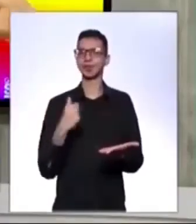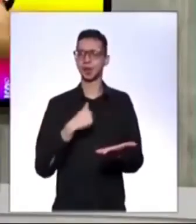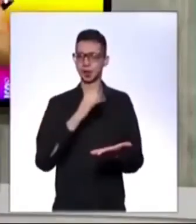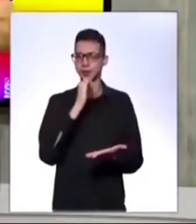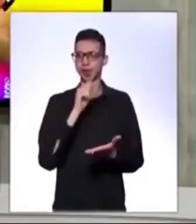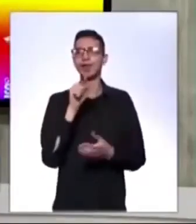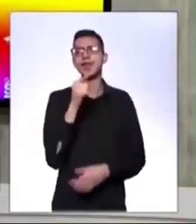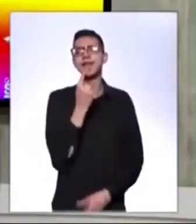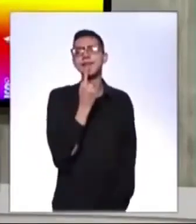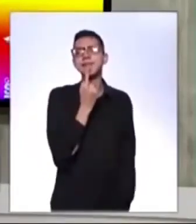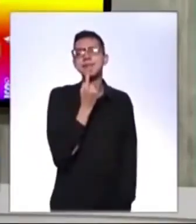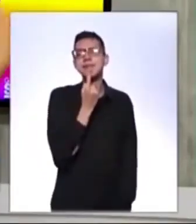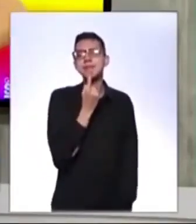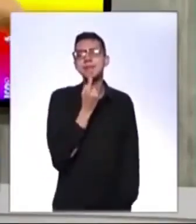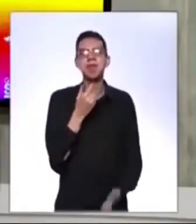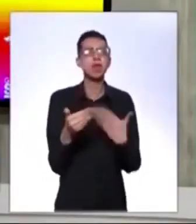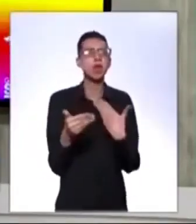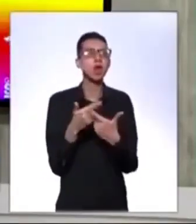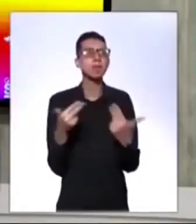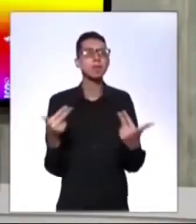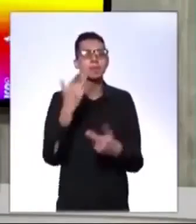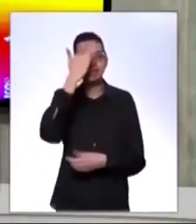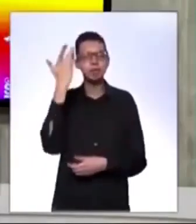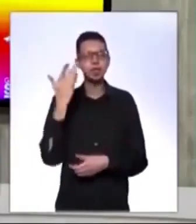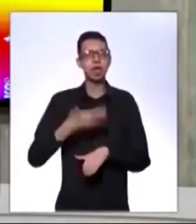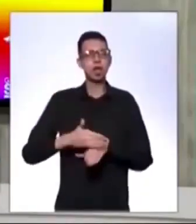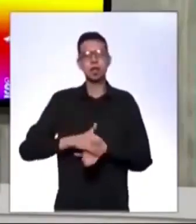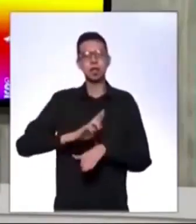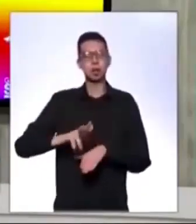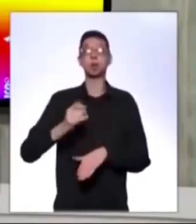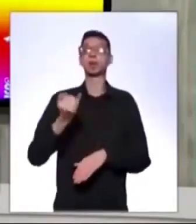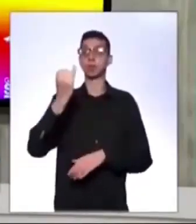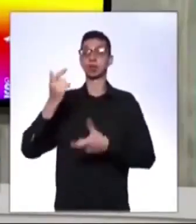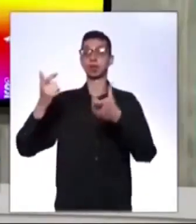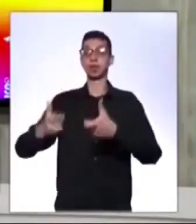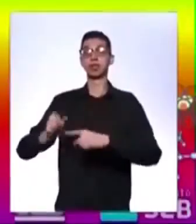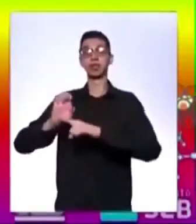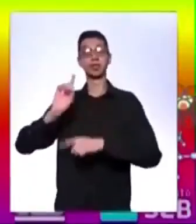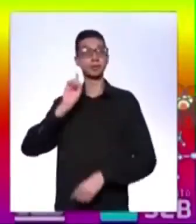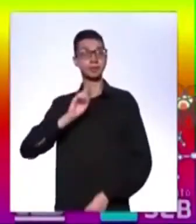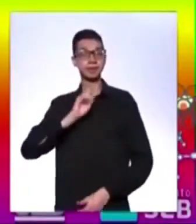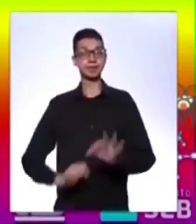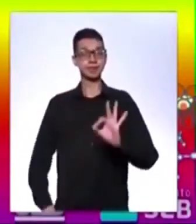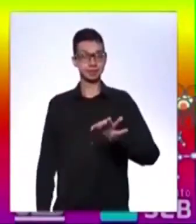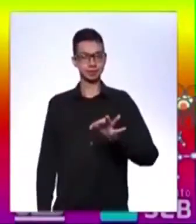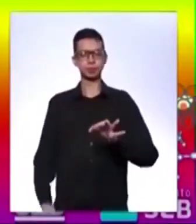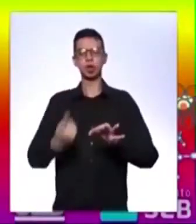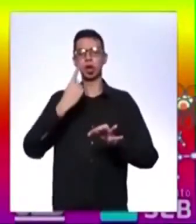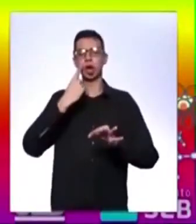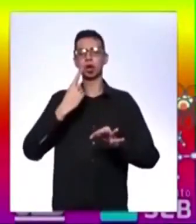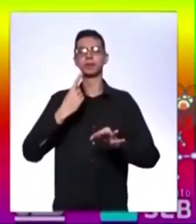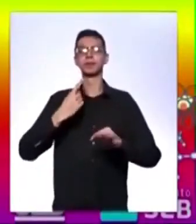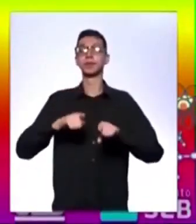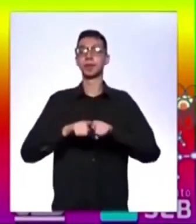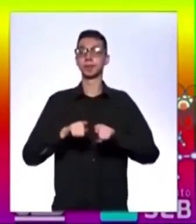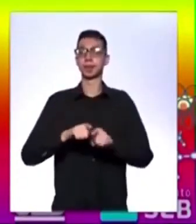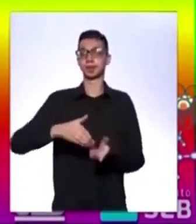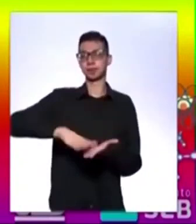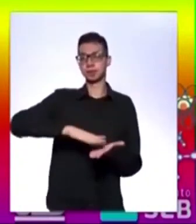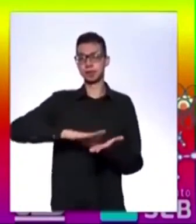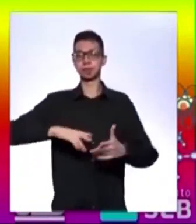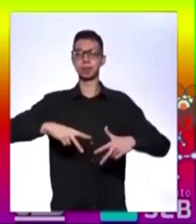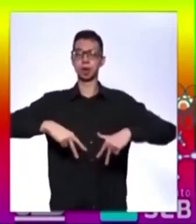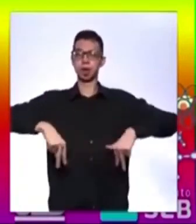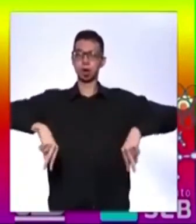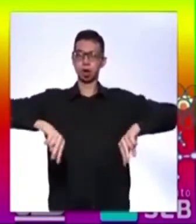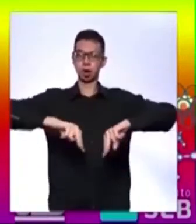bebê, maculelê, não é para qualquer um não. É muito importante em Minas Gerais, tá certo? Olha lá, samba de roda, cujo principal